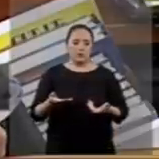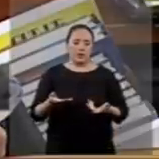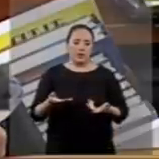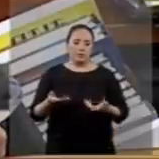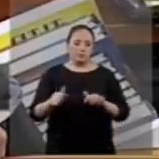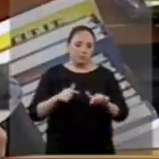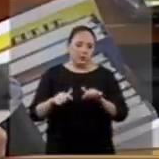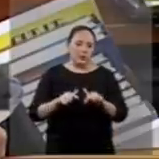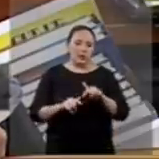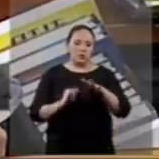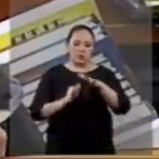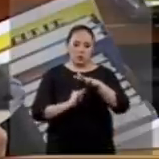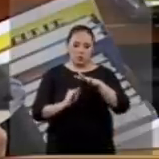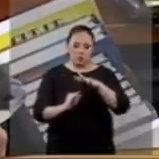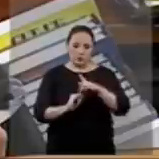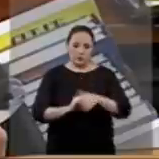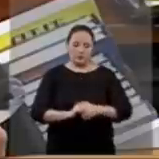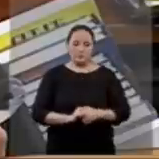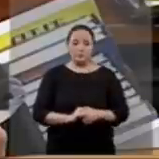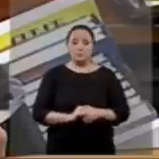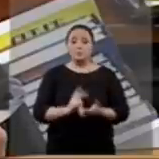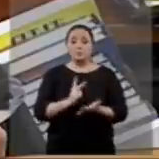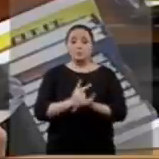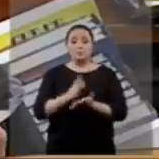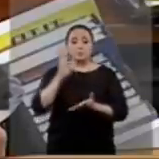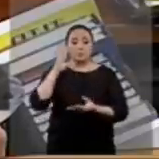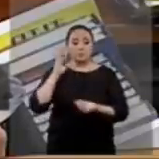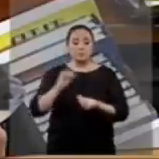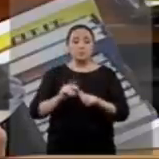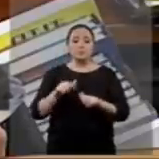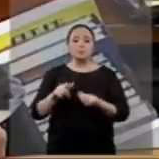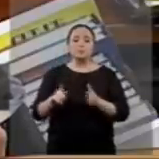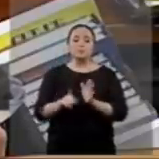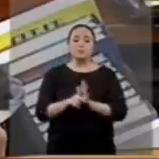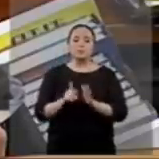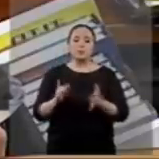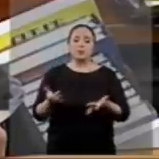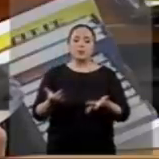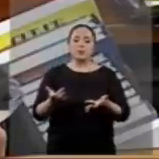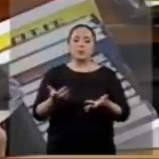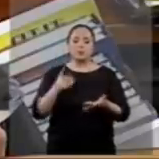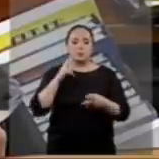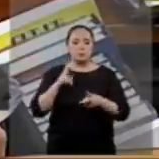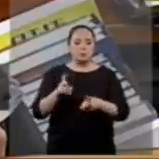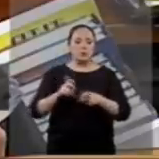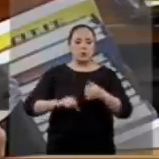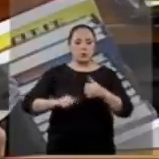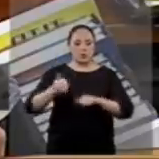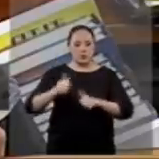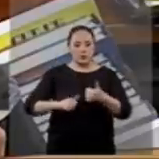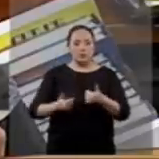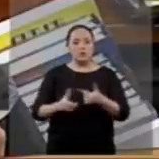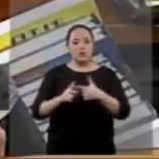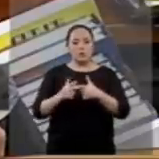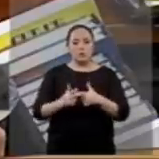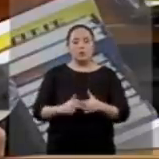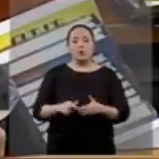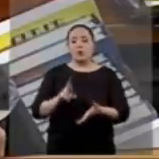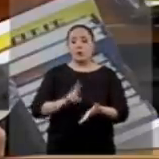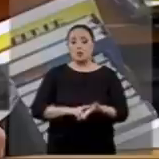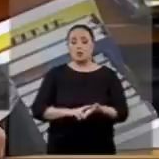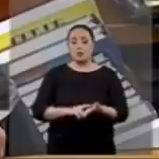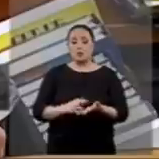A mesma conclusão serve no tocante à articulada necessidade de manutenção do registro de